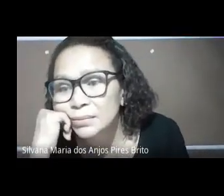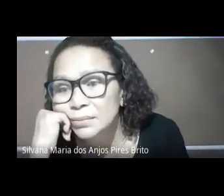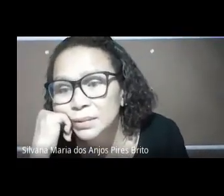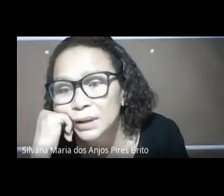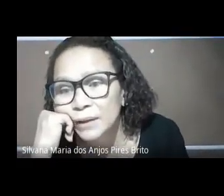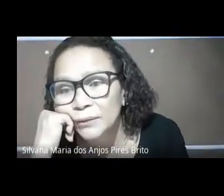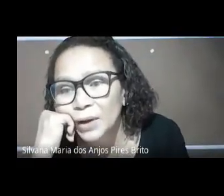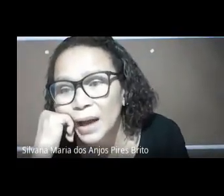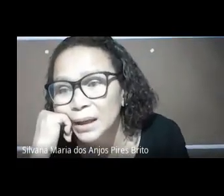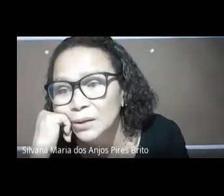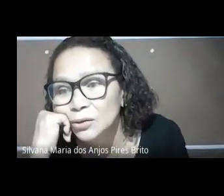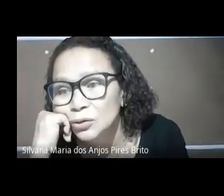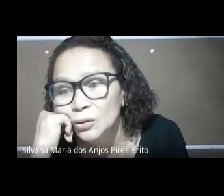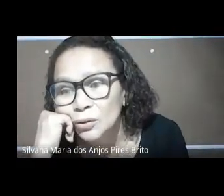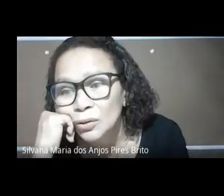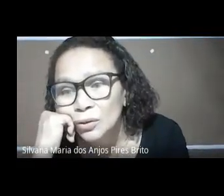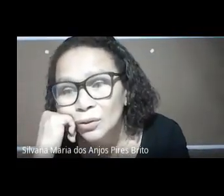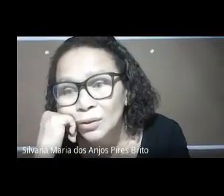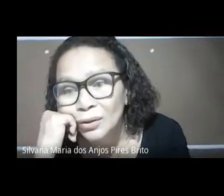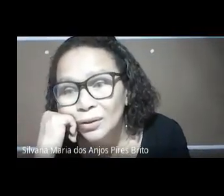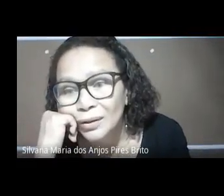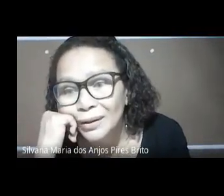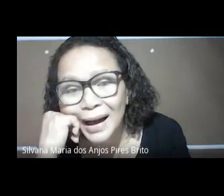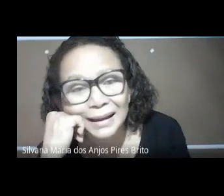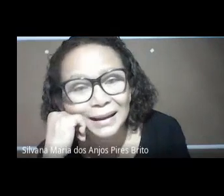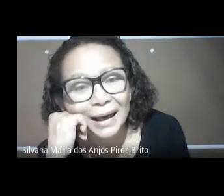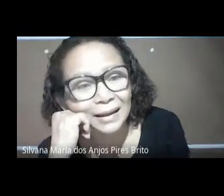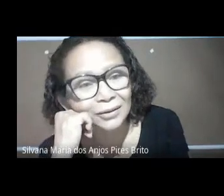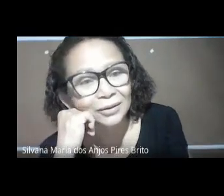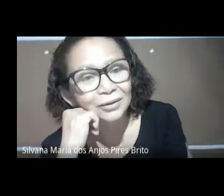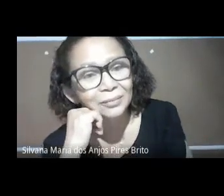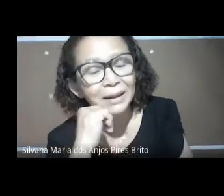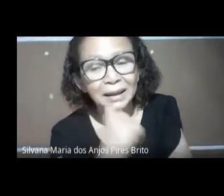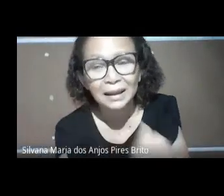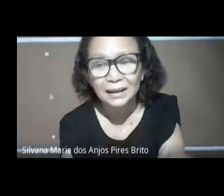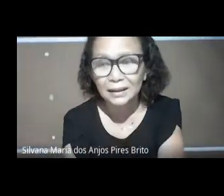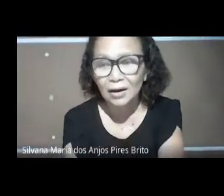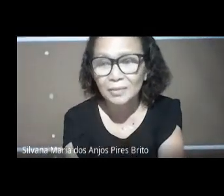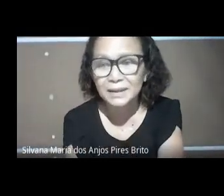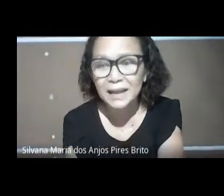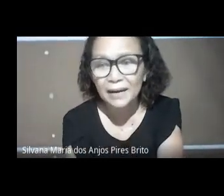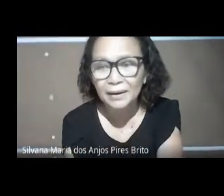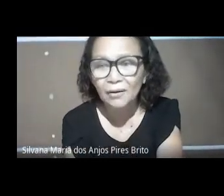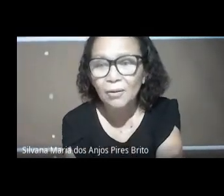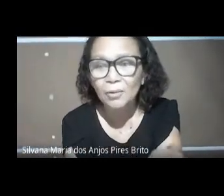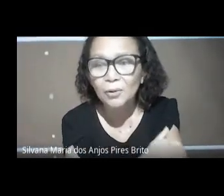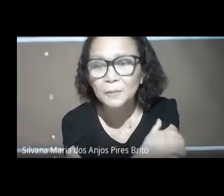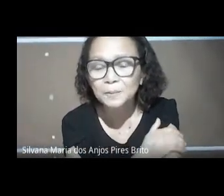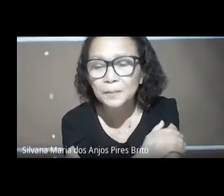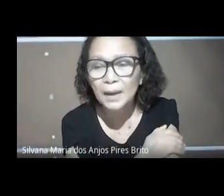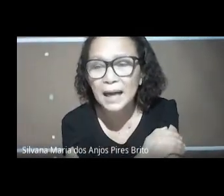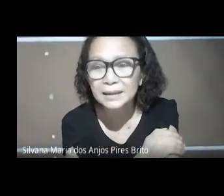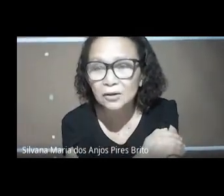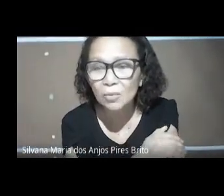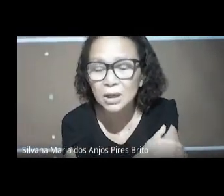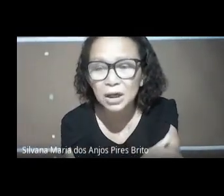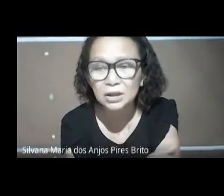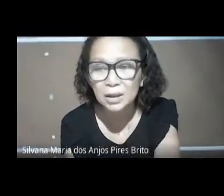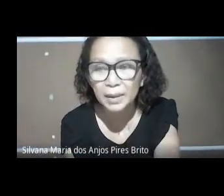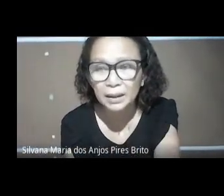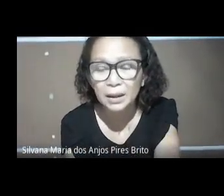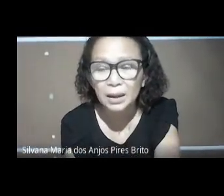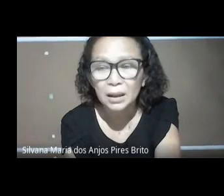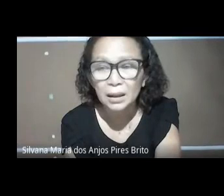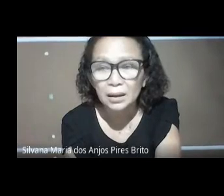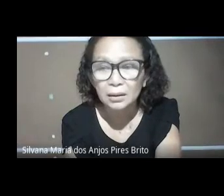Precisa... Quem foi? Railson. Ah, tá, Railson, tudo bem. Então, observe como, assim como a